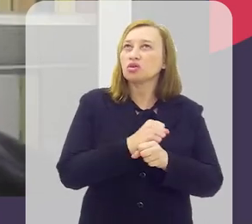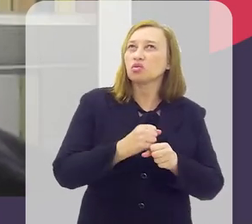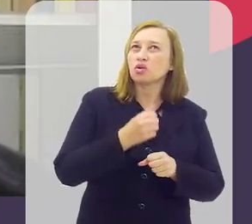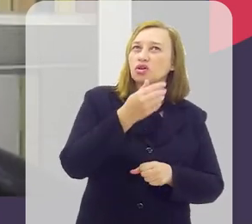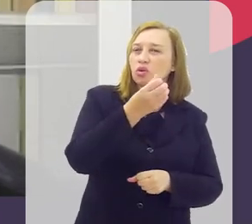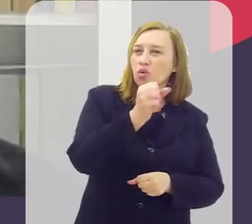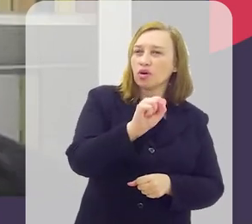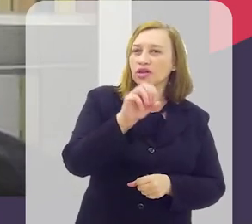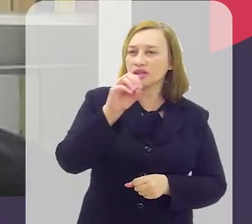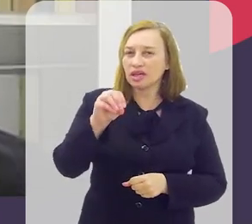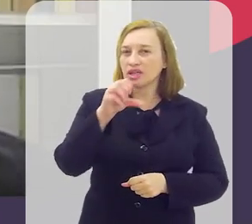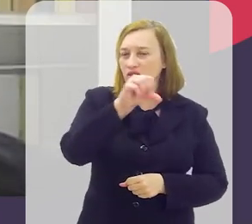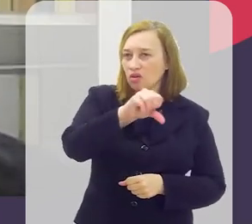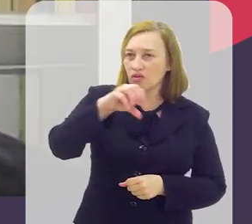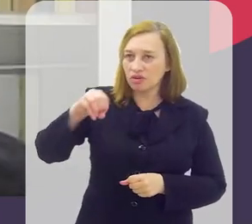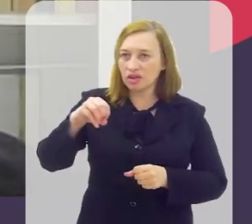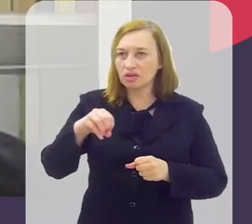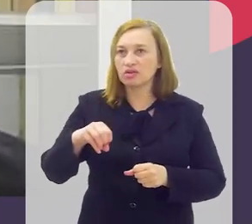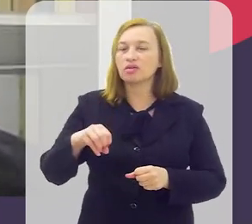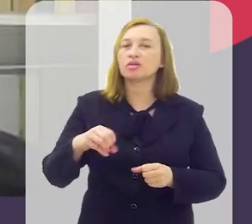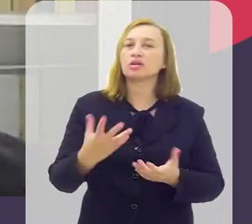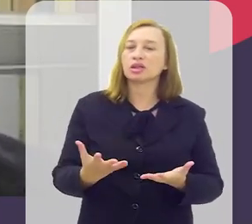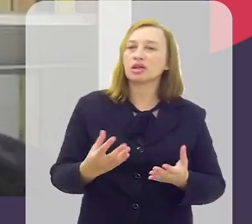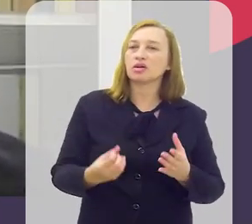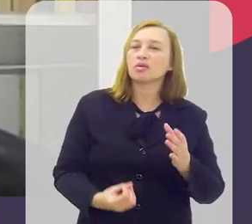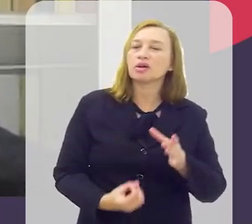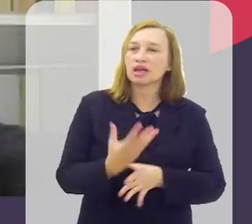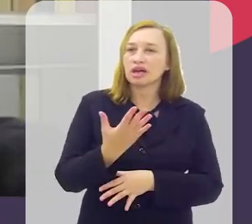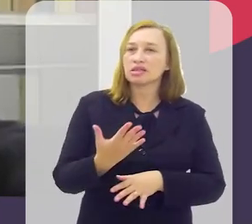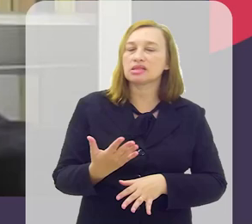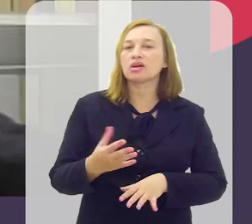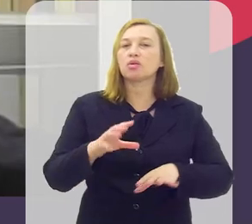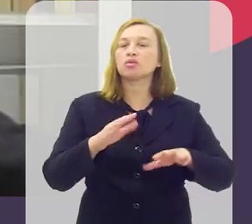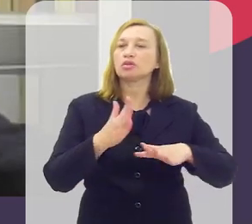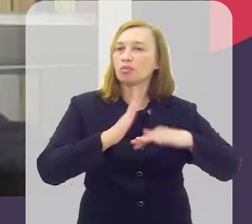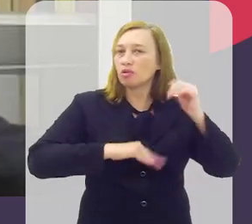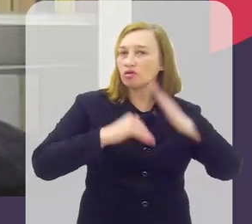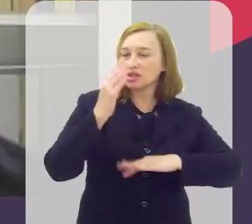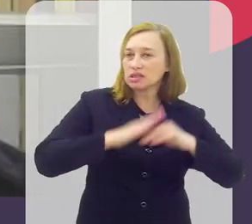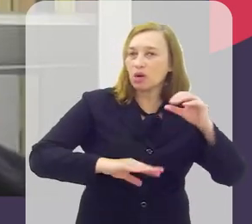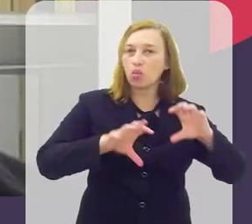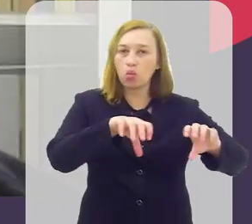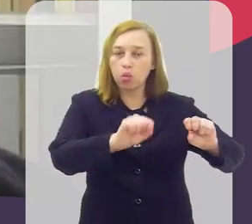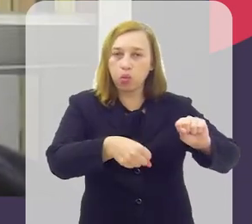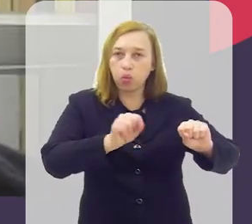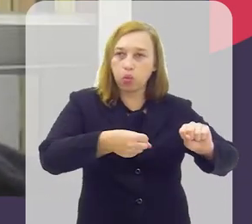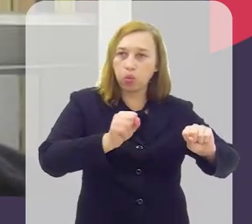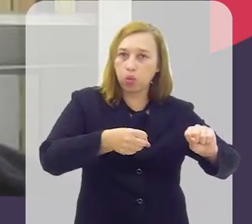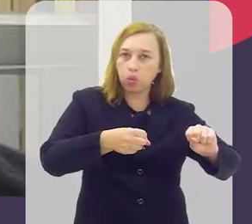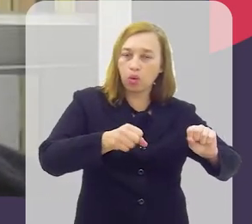final dos anos 80, início dos anos 90, como surgimento mesmo da categoria dos motoboys, principalmente em São Paulo, também no Rio de Janeiro.